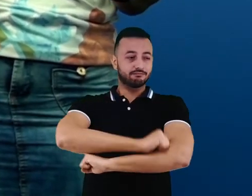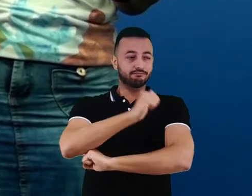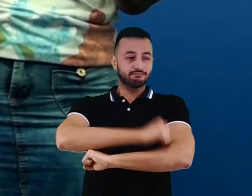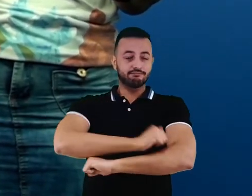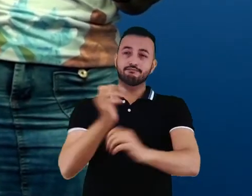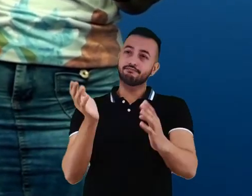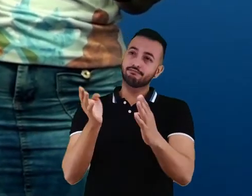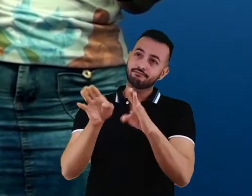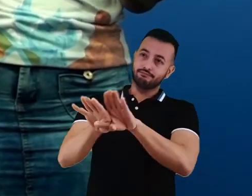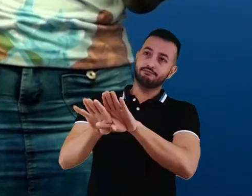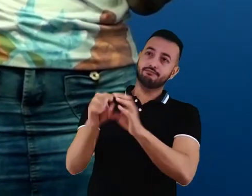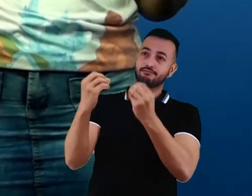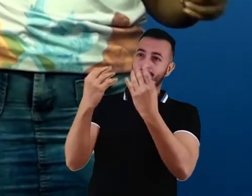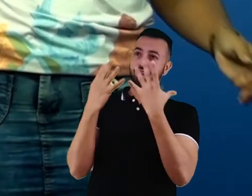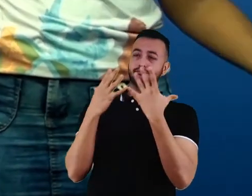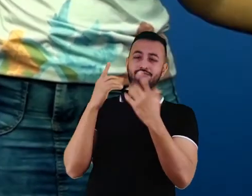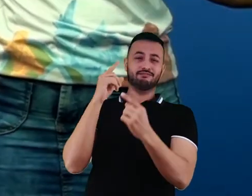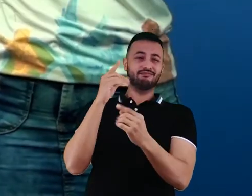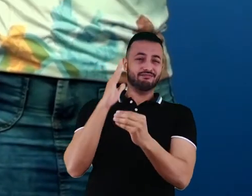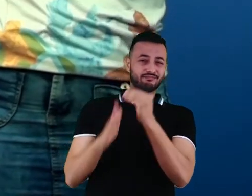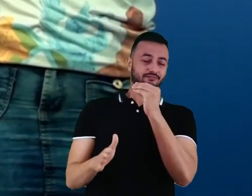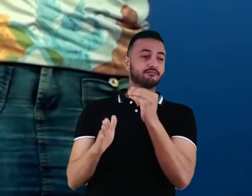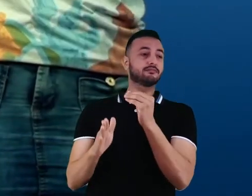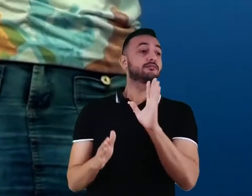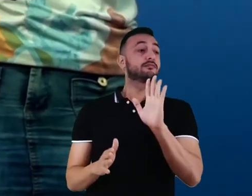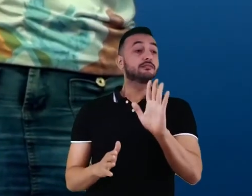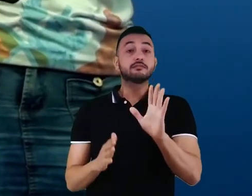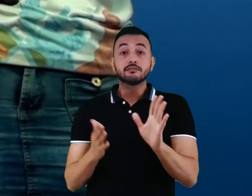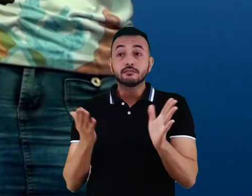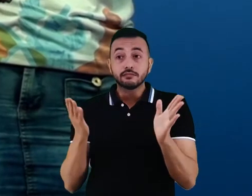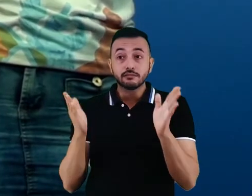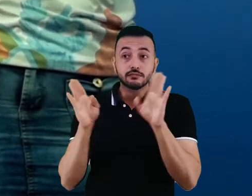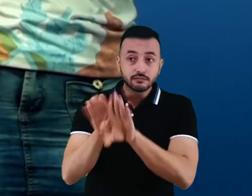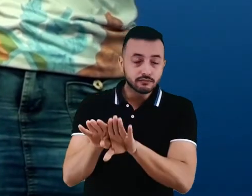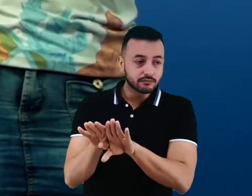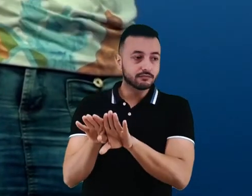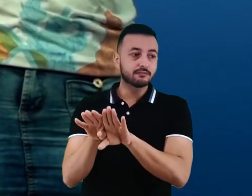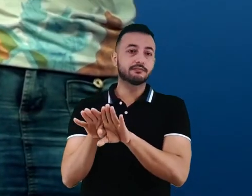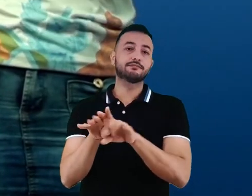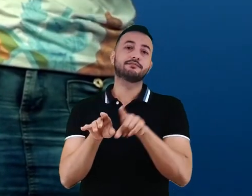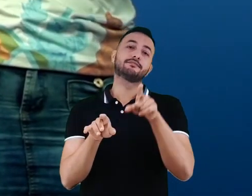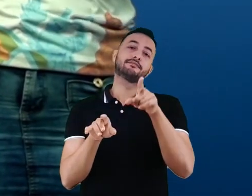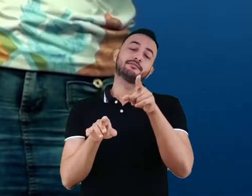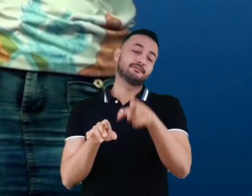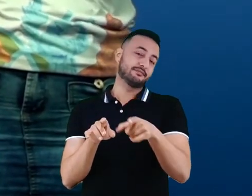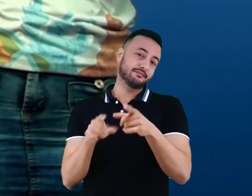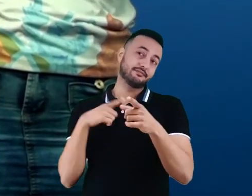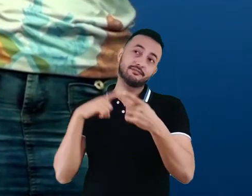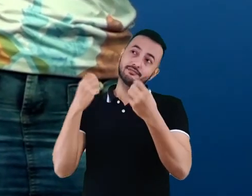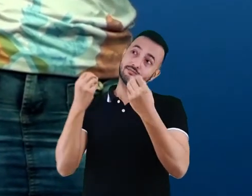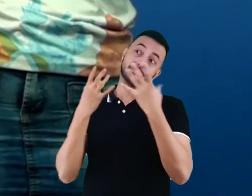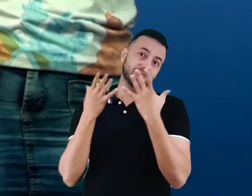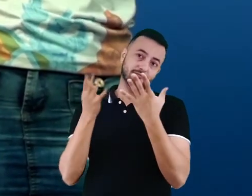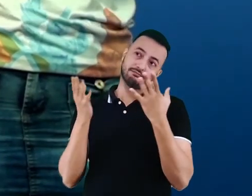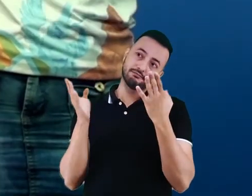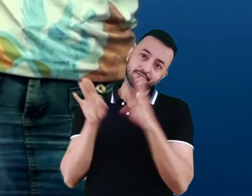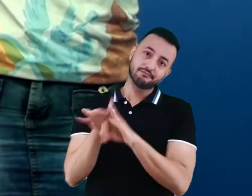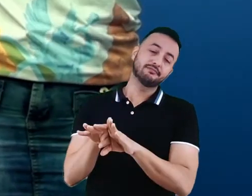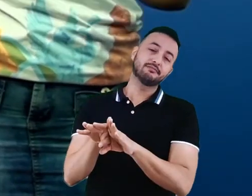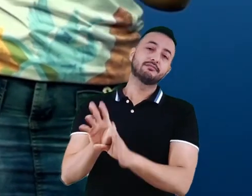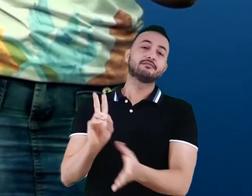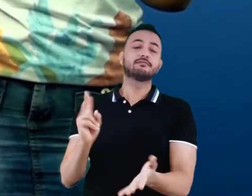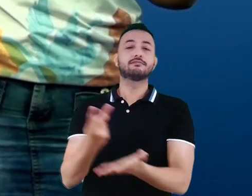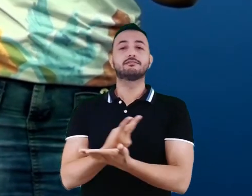sol não entre. A partir do momento que você fecha a janela, você bloqueou a passagem da luz. Então você formou uma